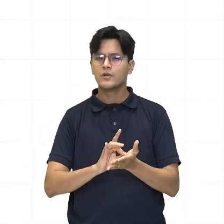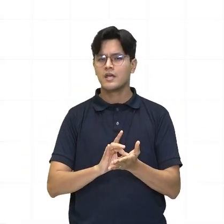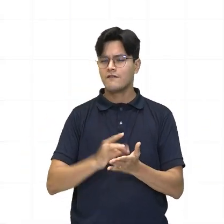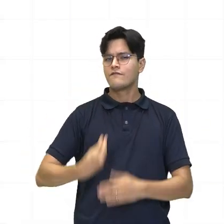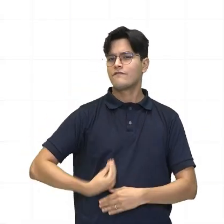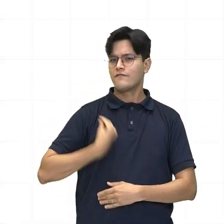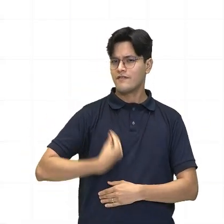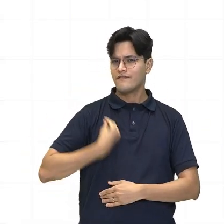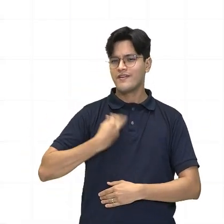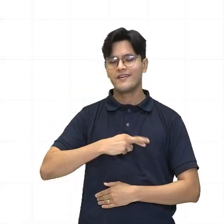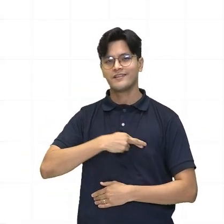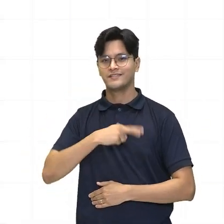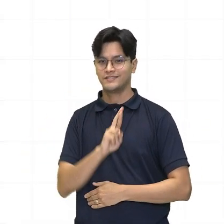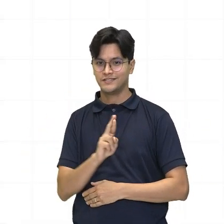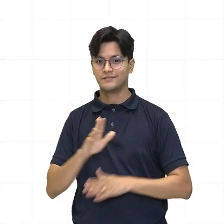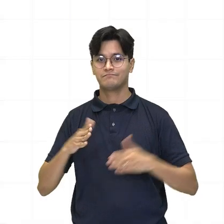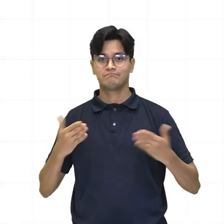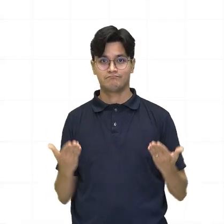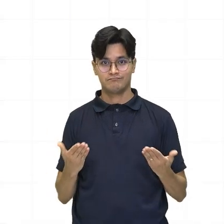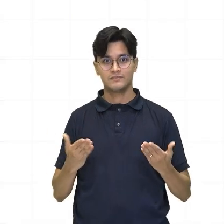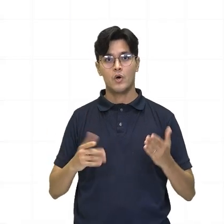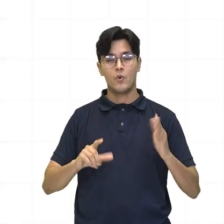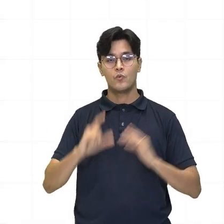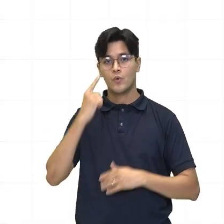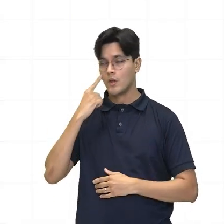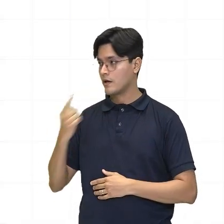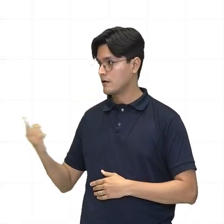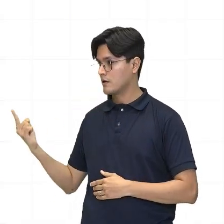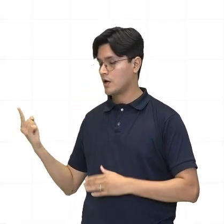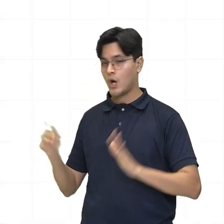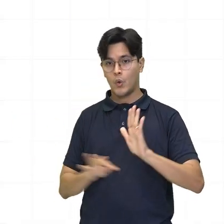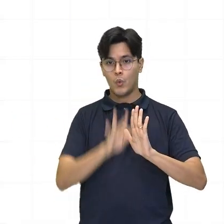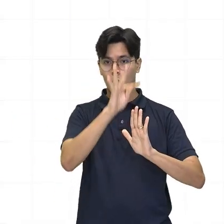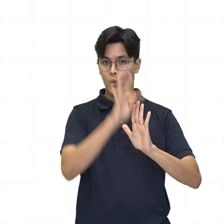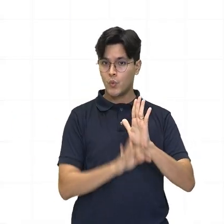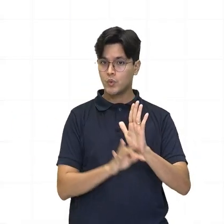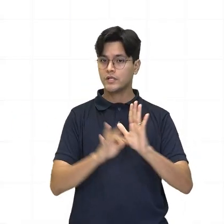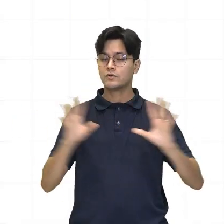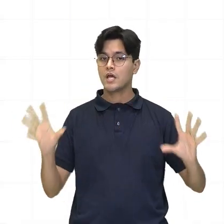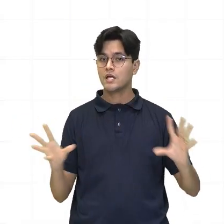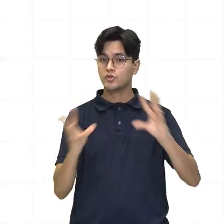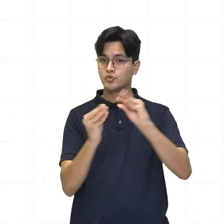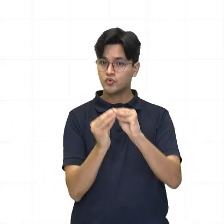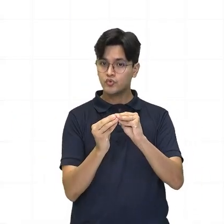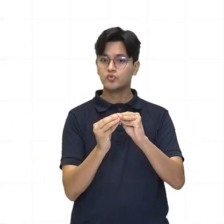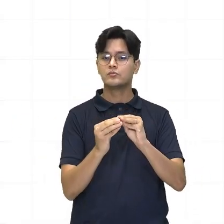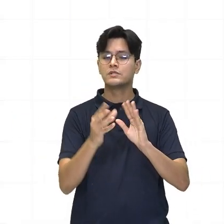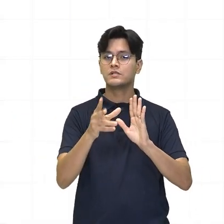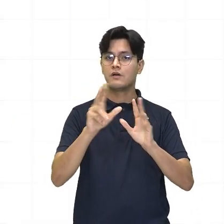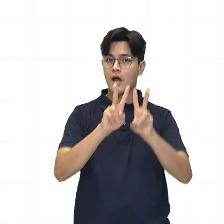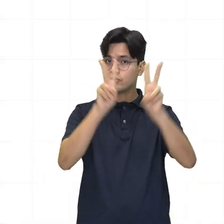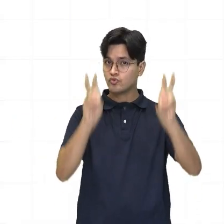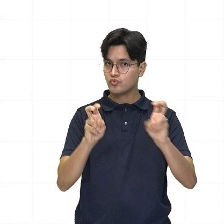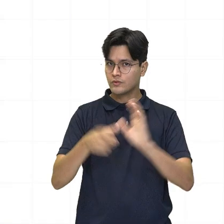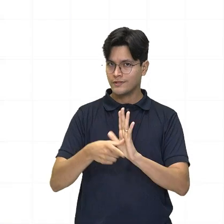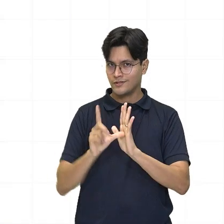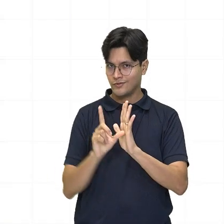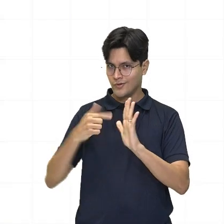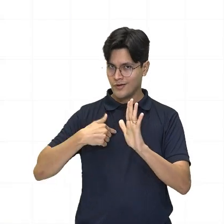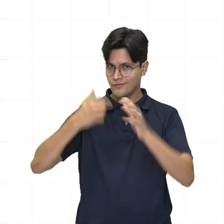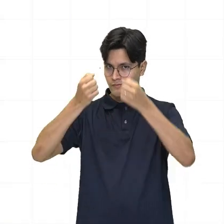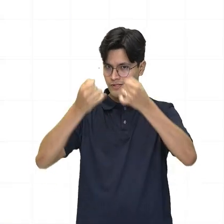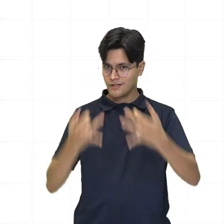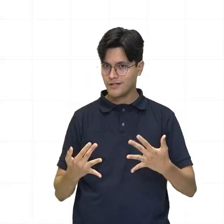Esse parágrafo aí, ele está resumindo aquilo que nós falamos, né? Olha só aí o que ele diz, né?